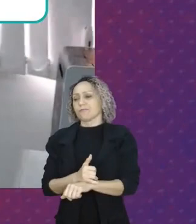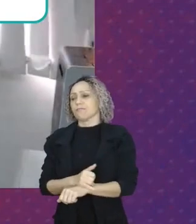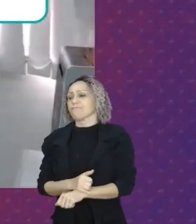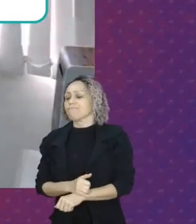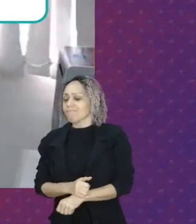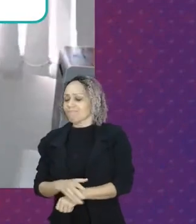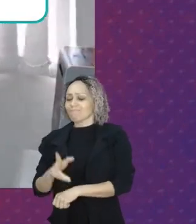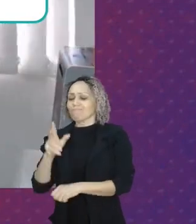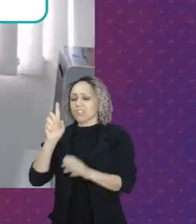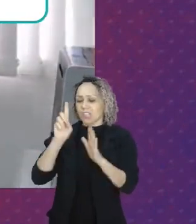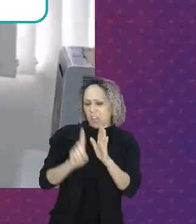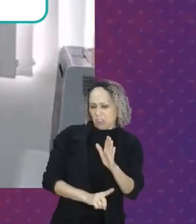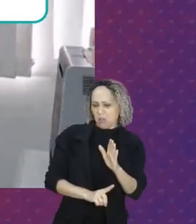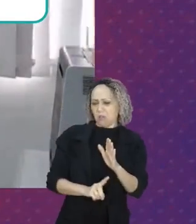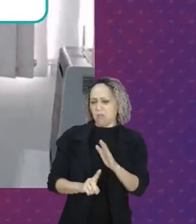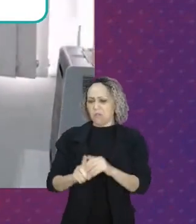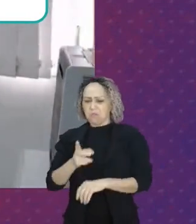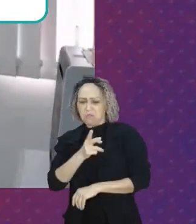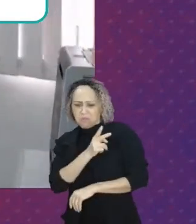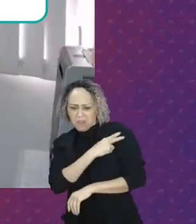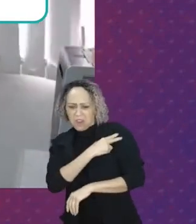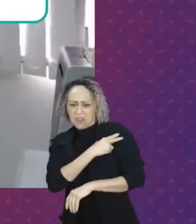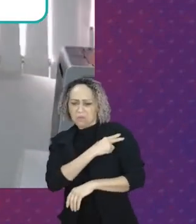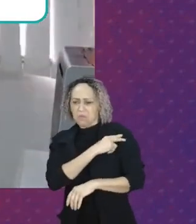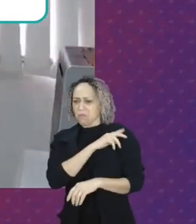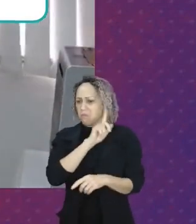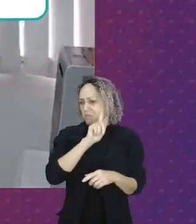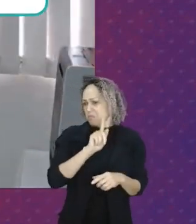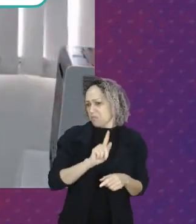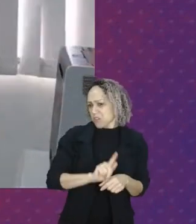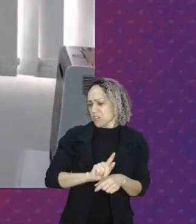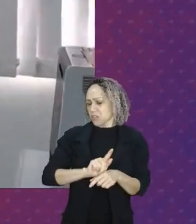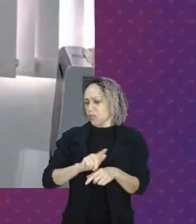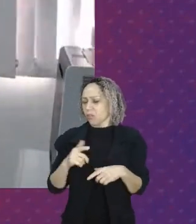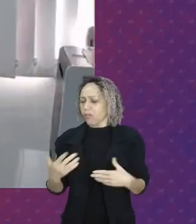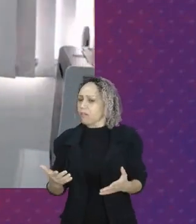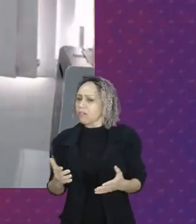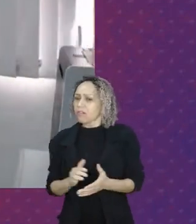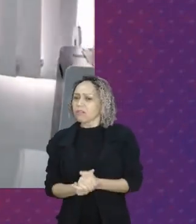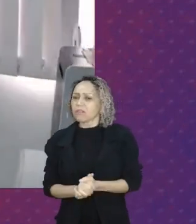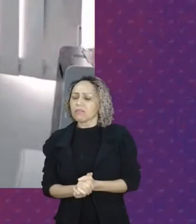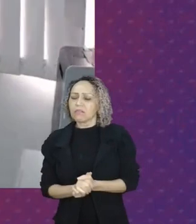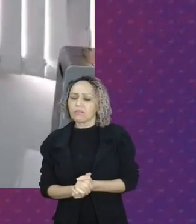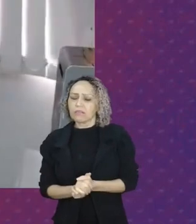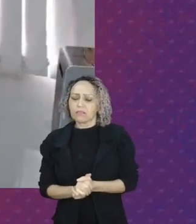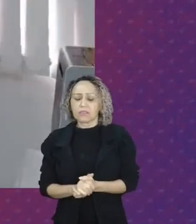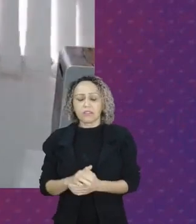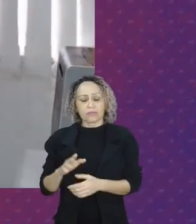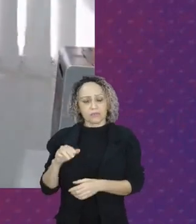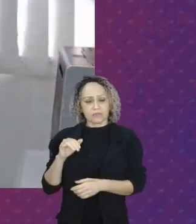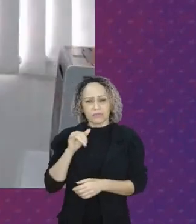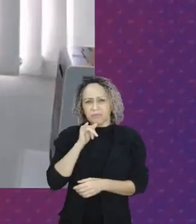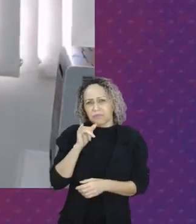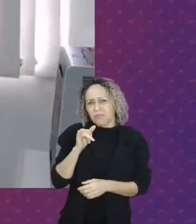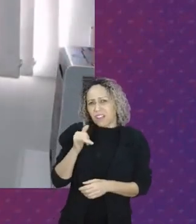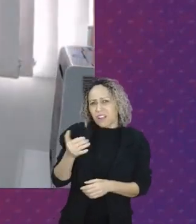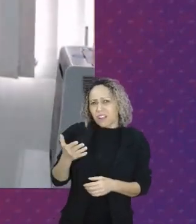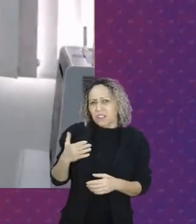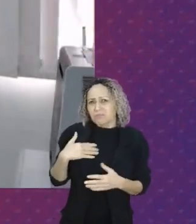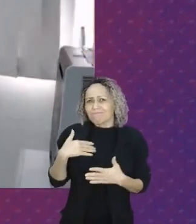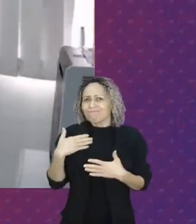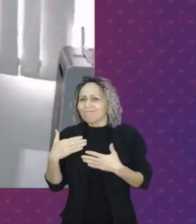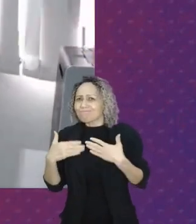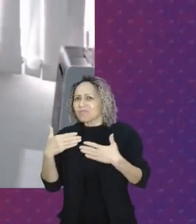mas que ainda traz, o ranço do Congresso Internacional de 1889,